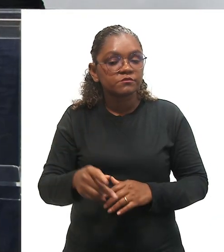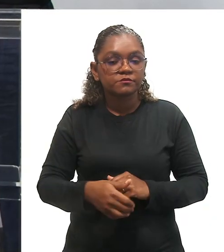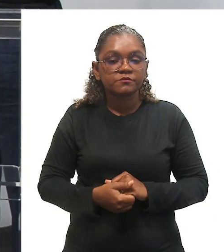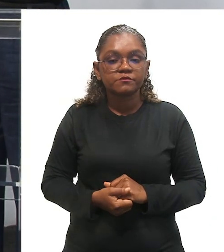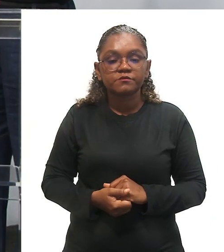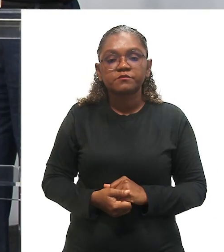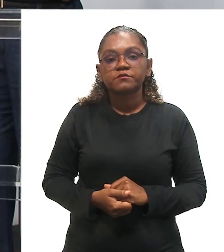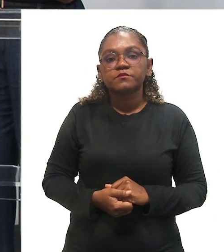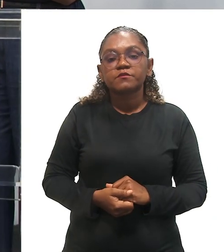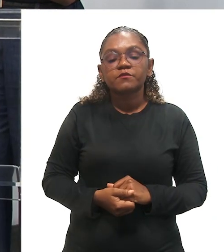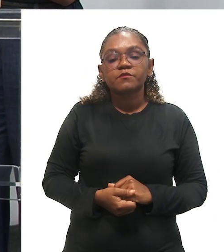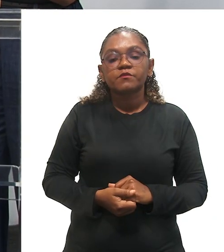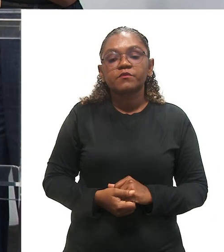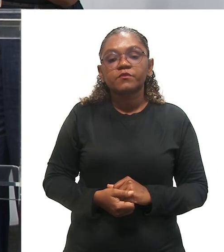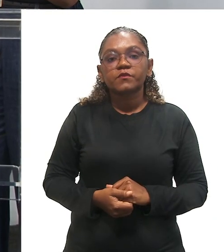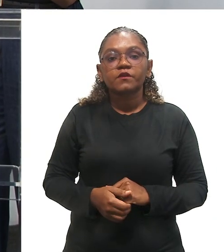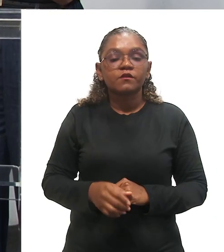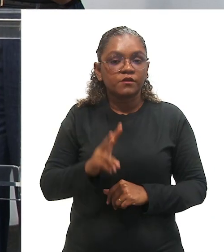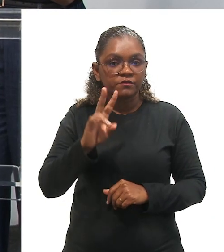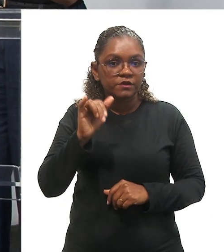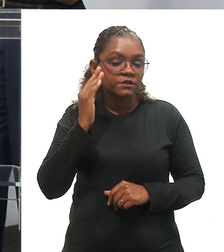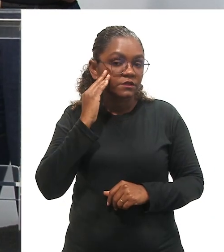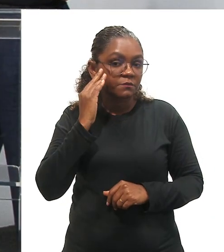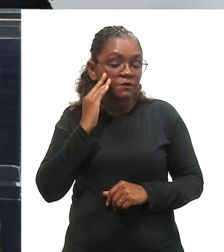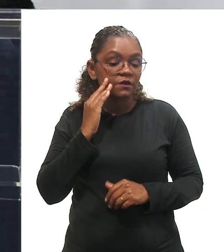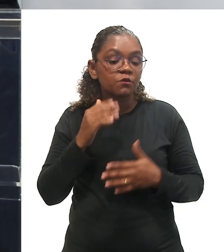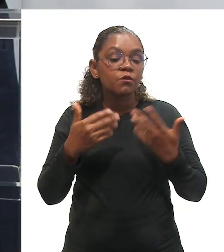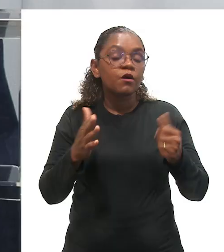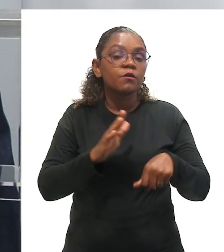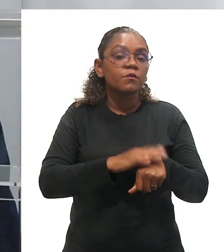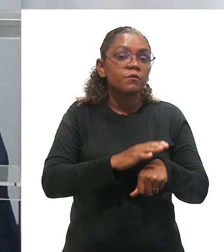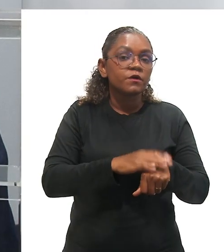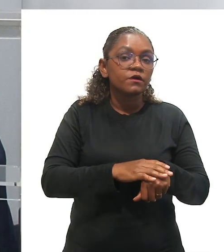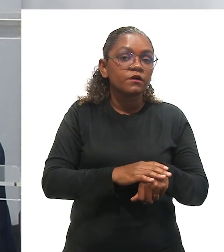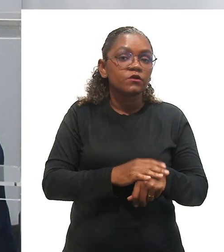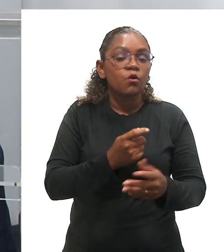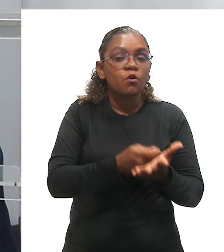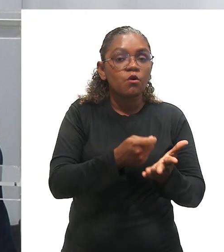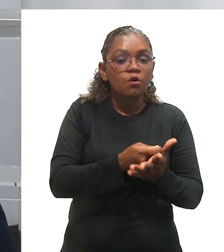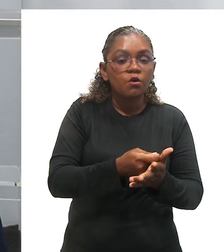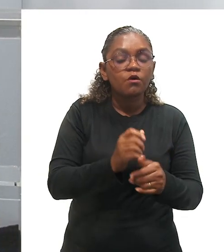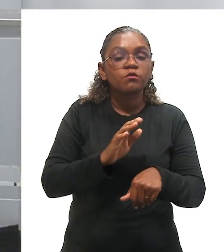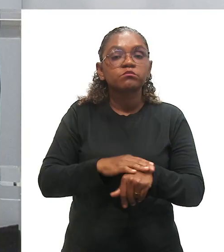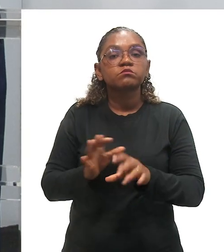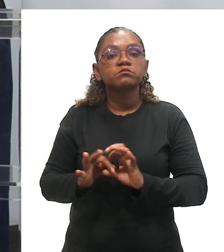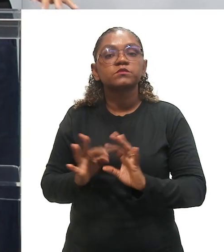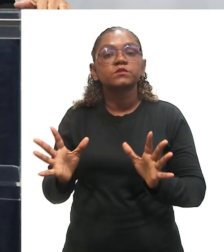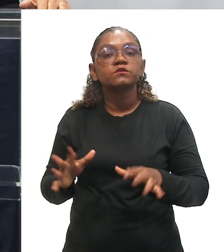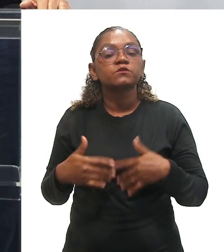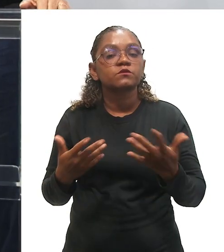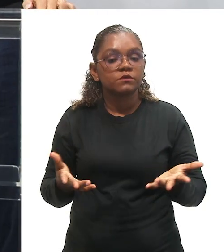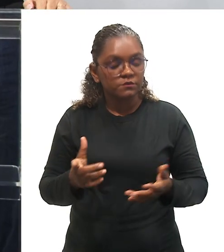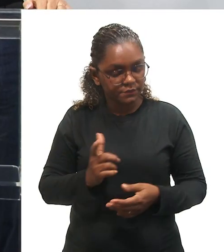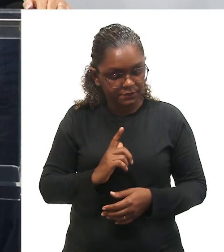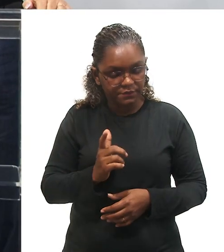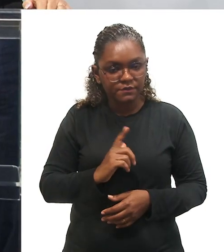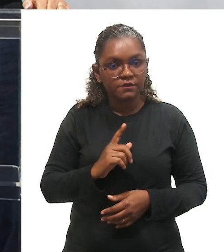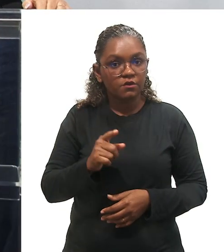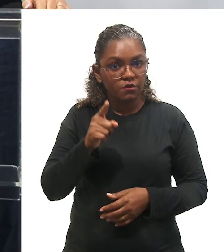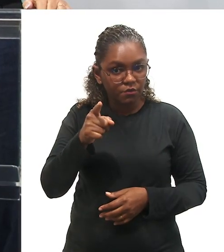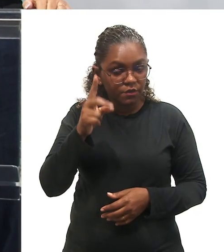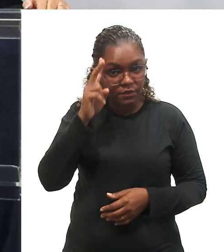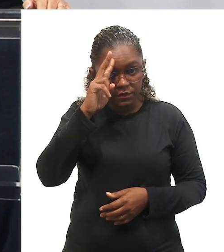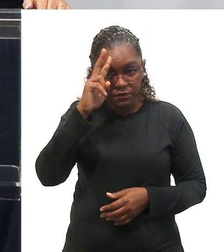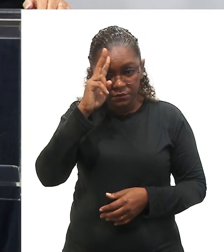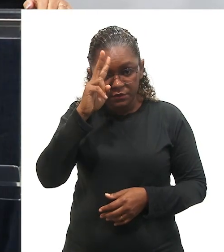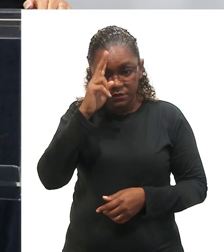momentos que se usa facultativo e quais são os obrigatórios, mas tenha em mente, administração direta e indireta,